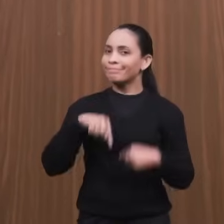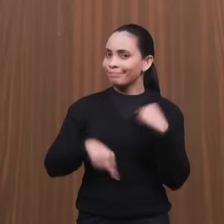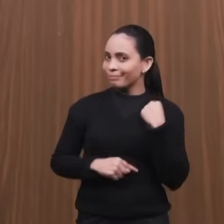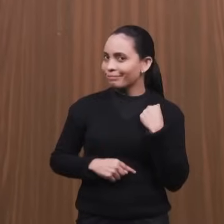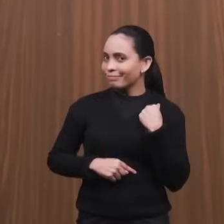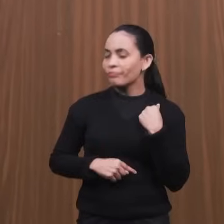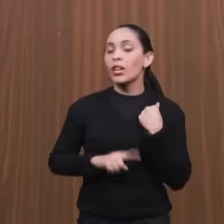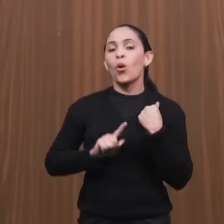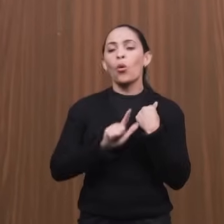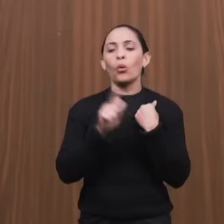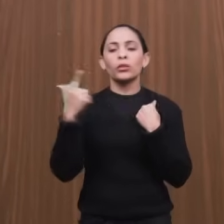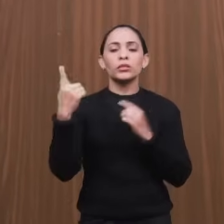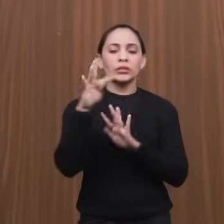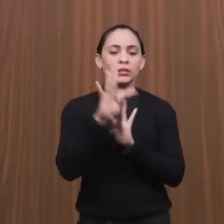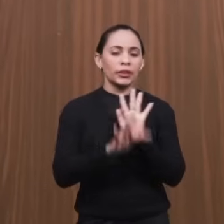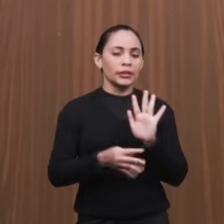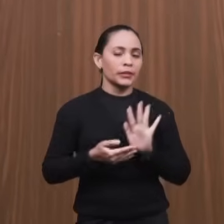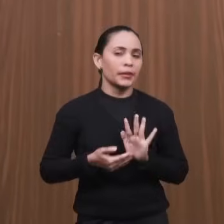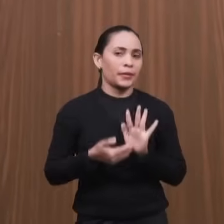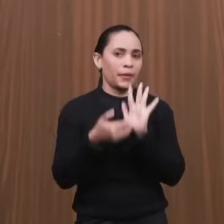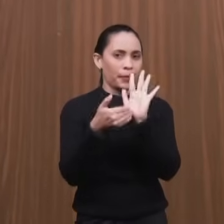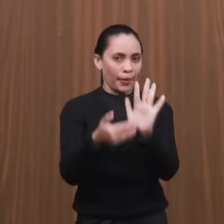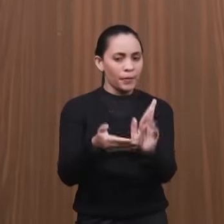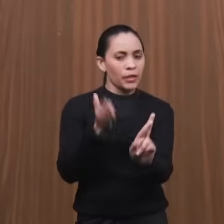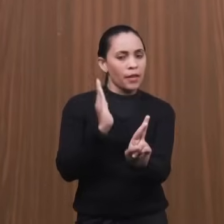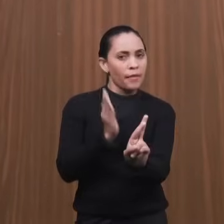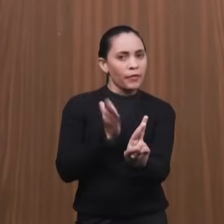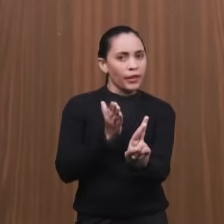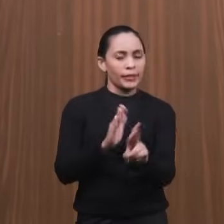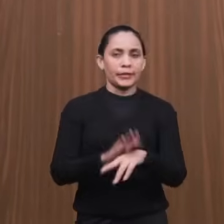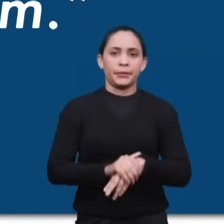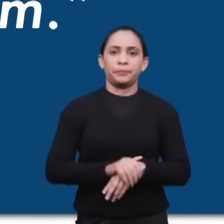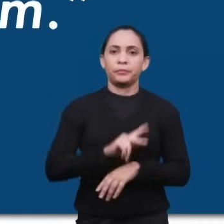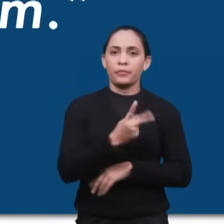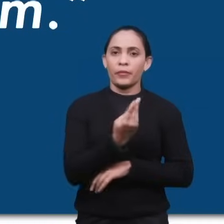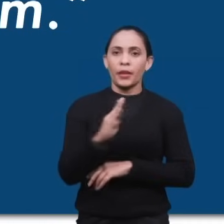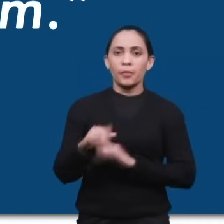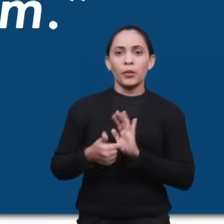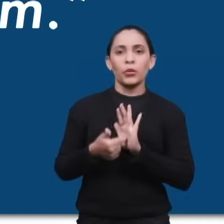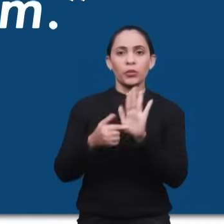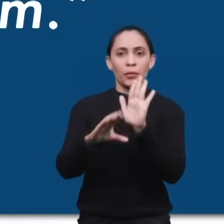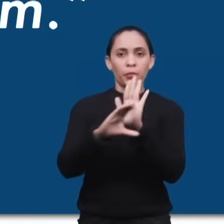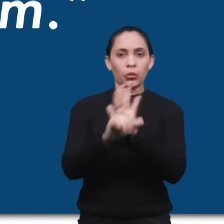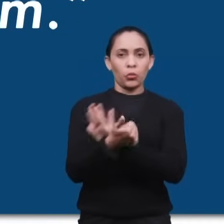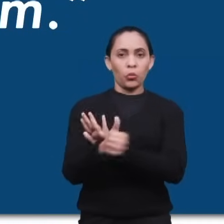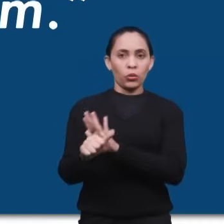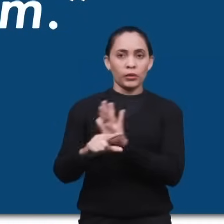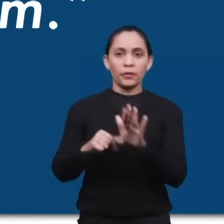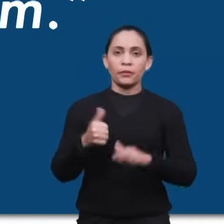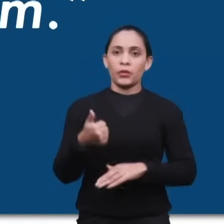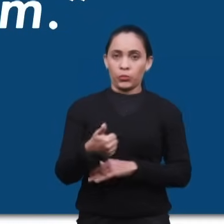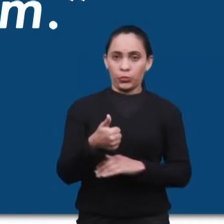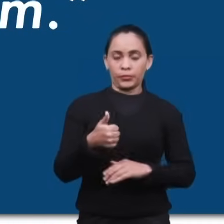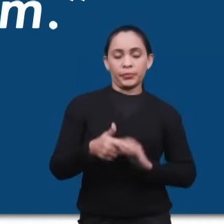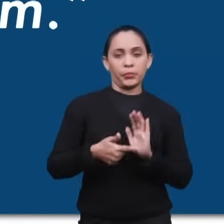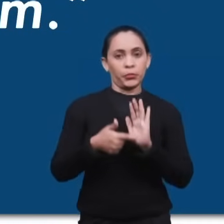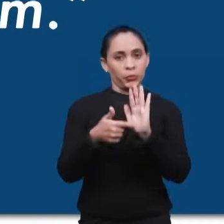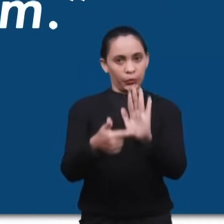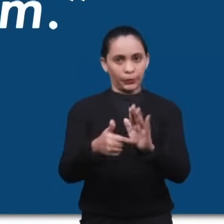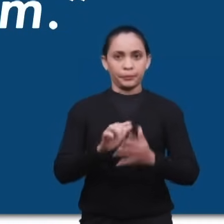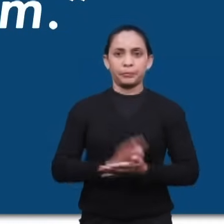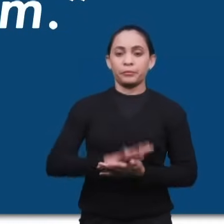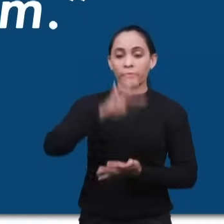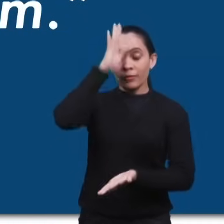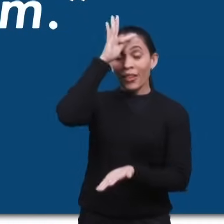Há um outro texto também que eu gostaria de fazer referência, que está em Hebreus, capítulo 11, verso 1, que diz que